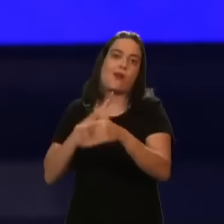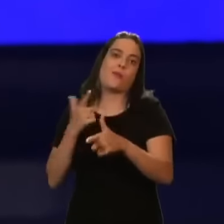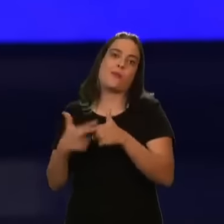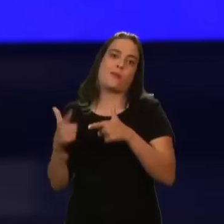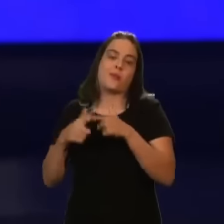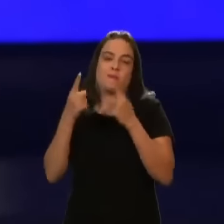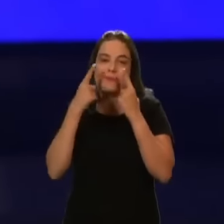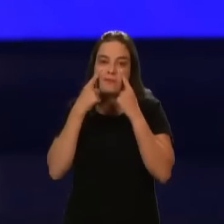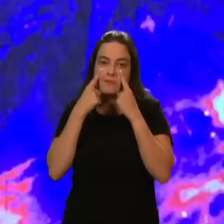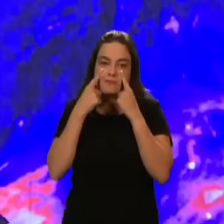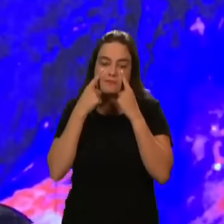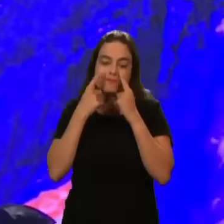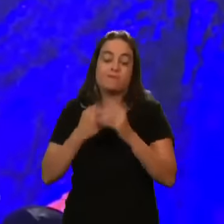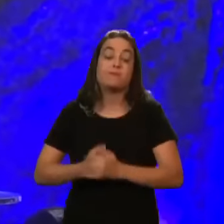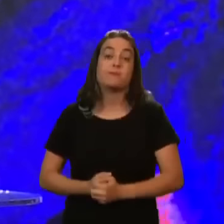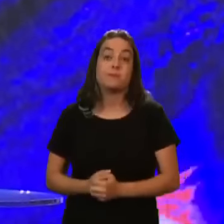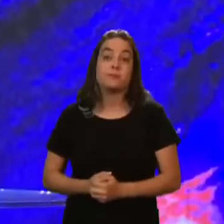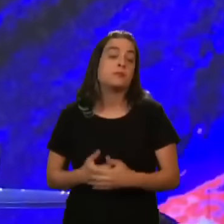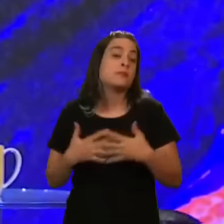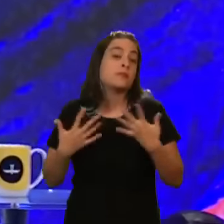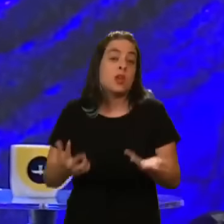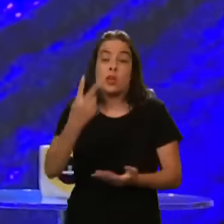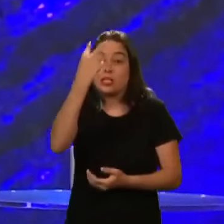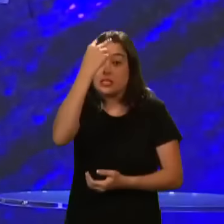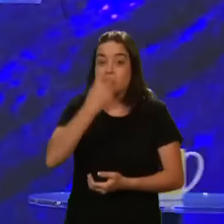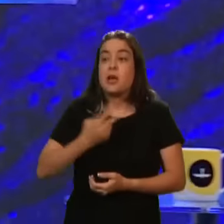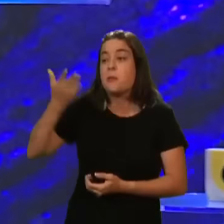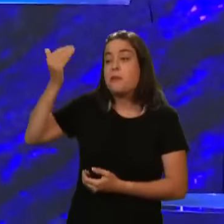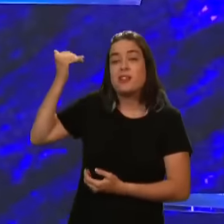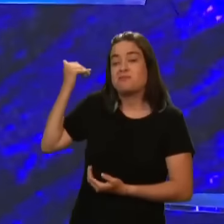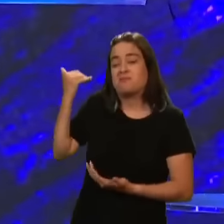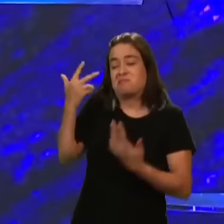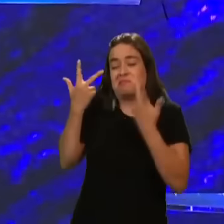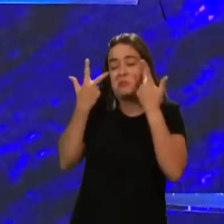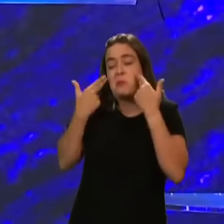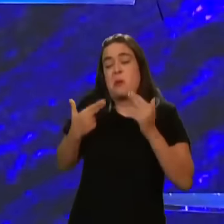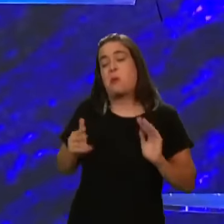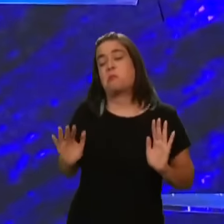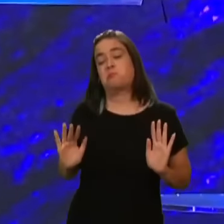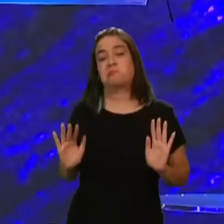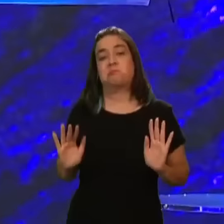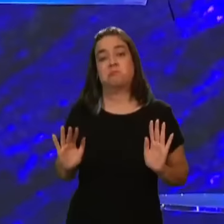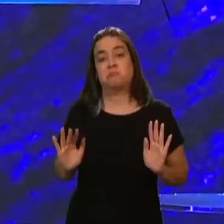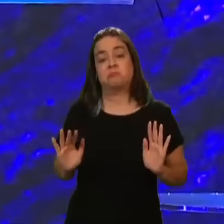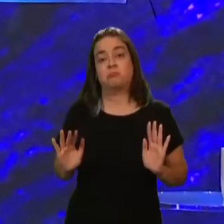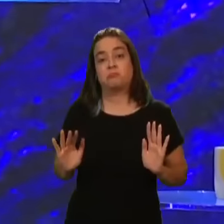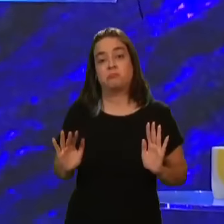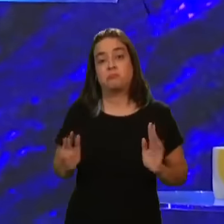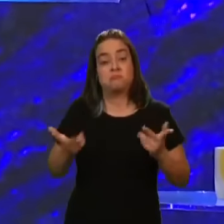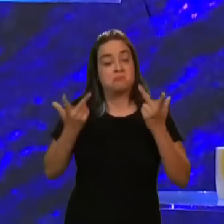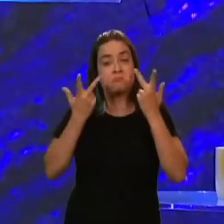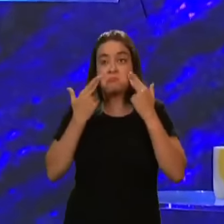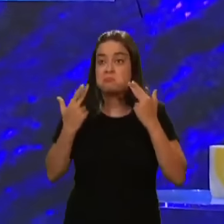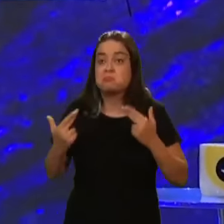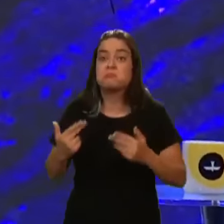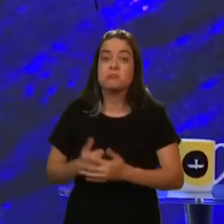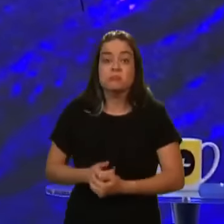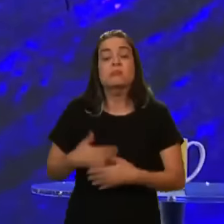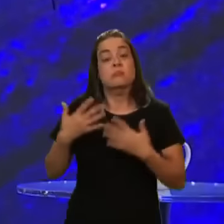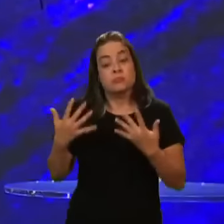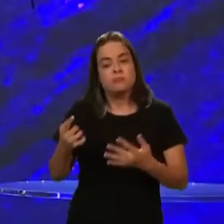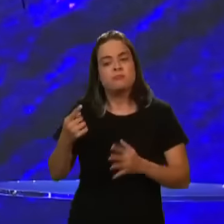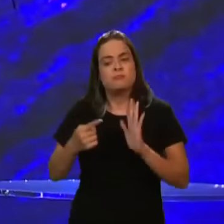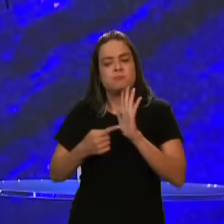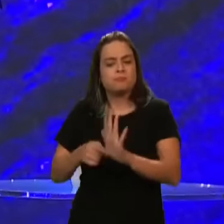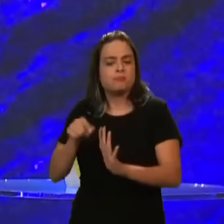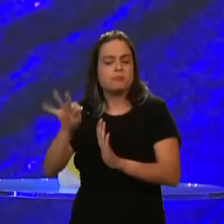problema visual. Então, ser cego na época de Jesus era muito comum. Muito comum. E eu entendo essa mensagem